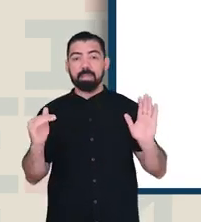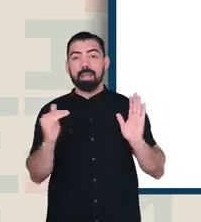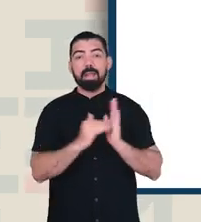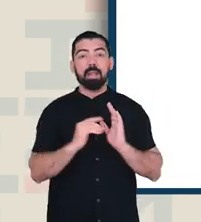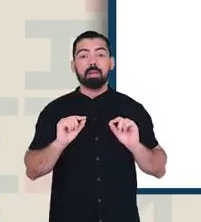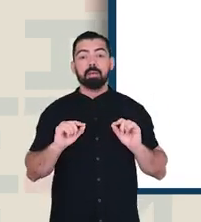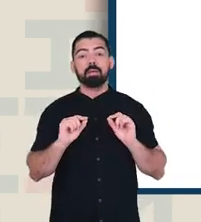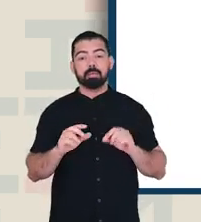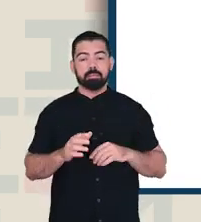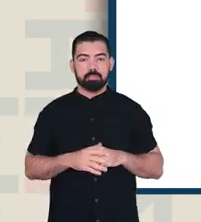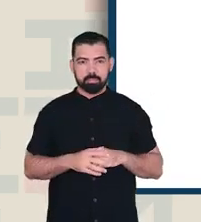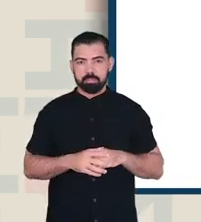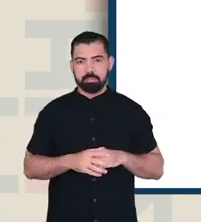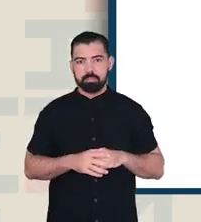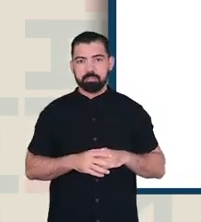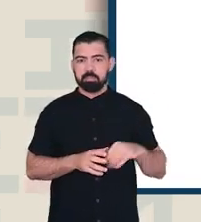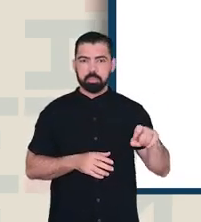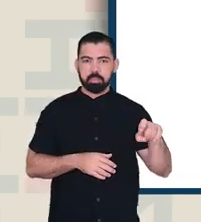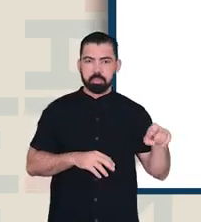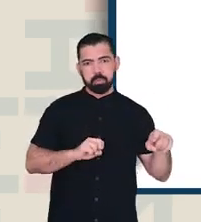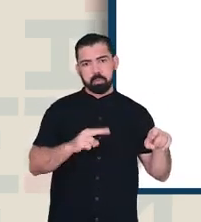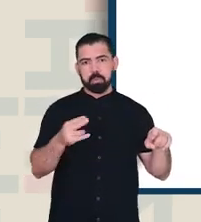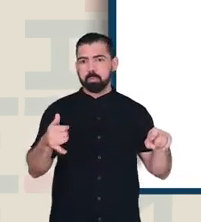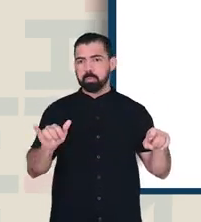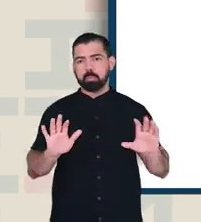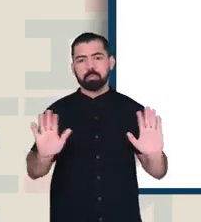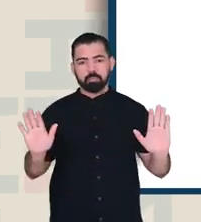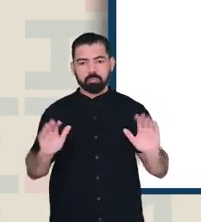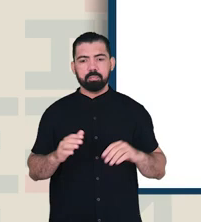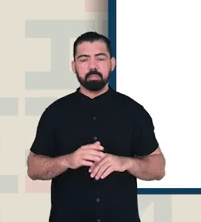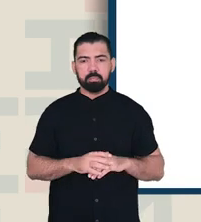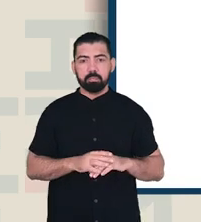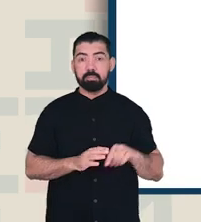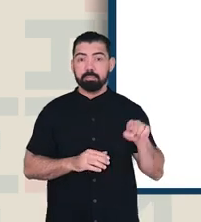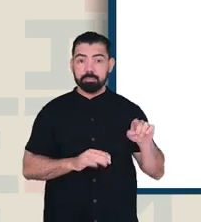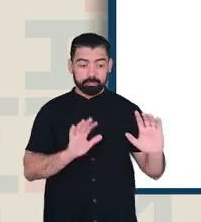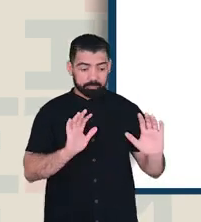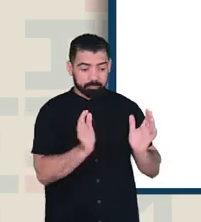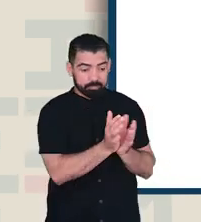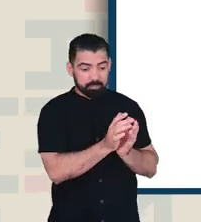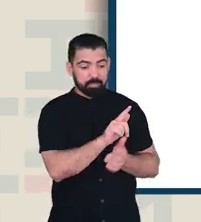ponto X ou Y. Todos